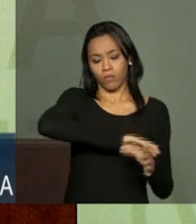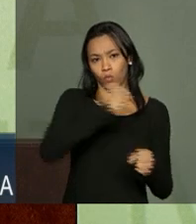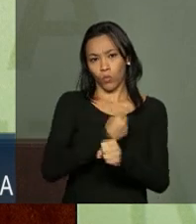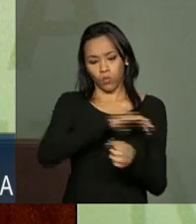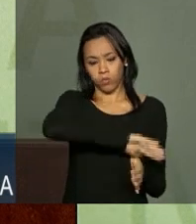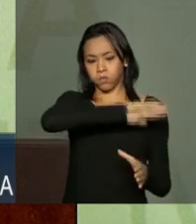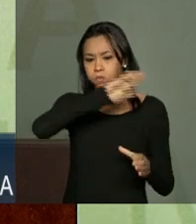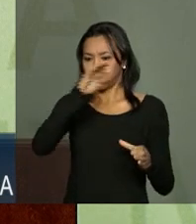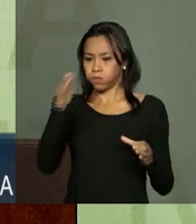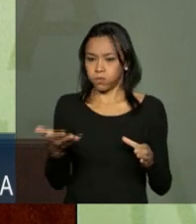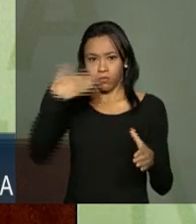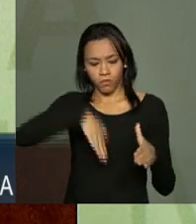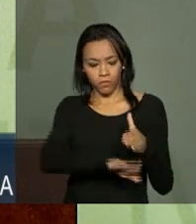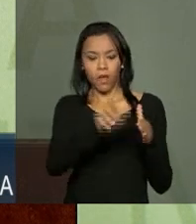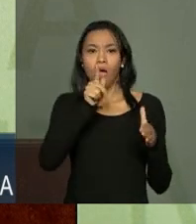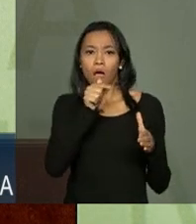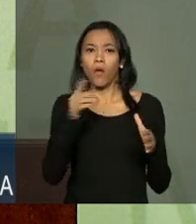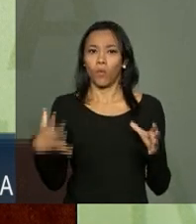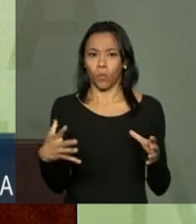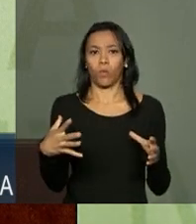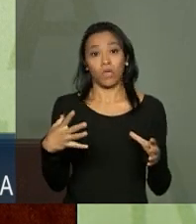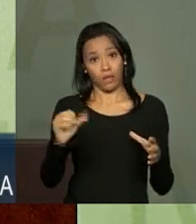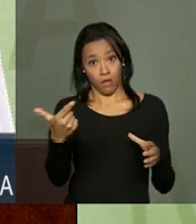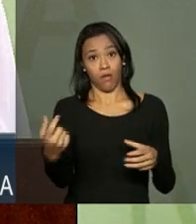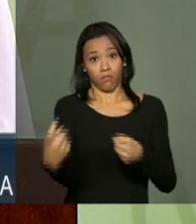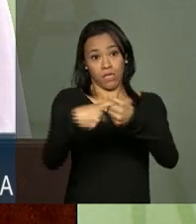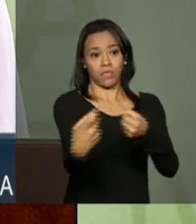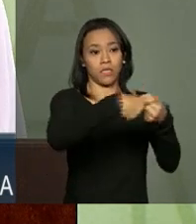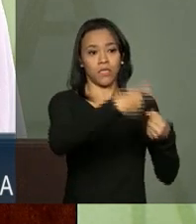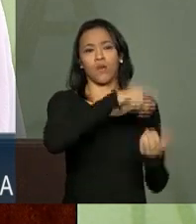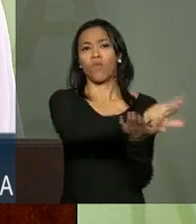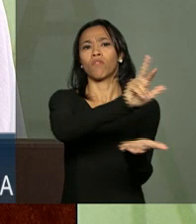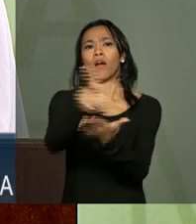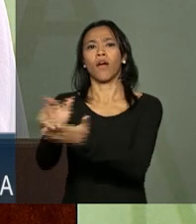parceria com várias entidades, mas algumas delas